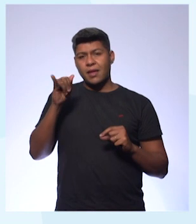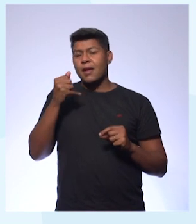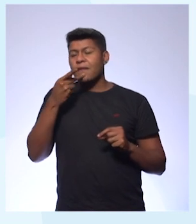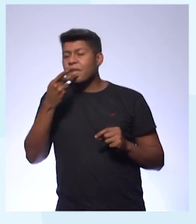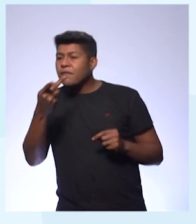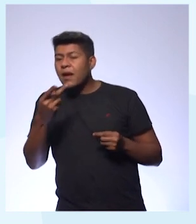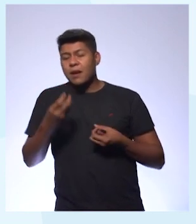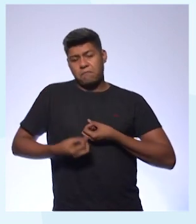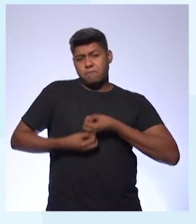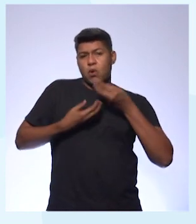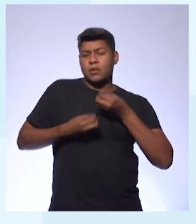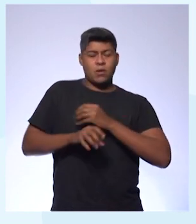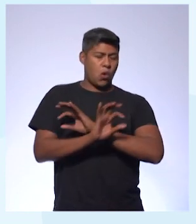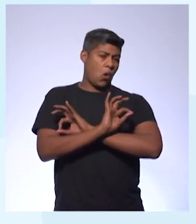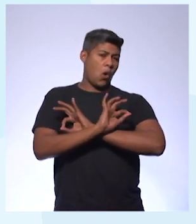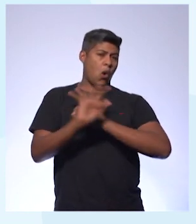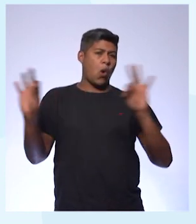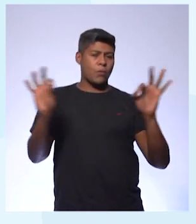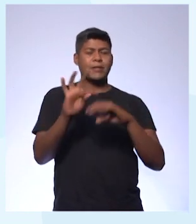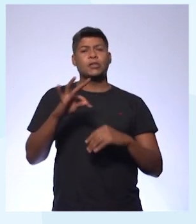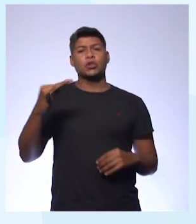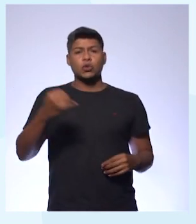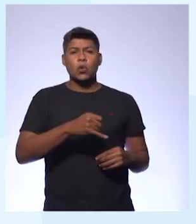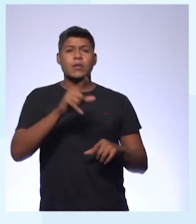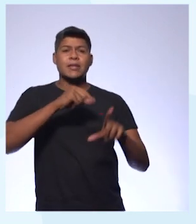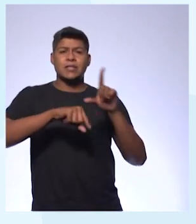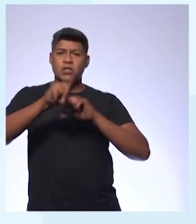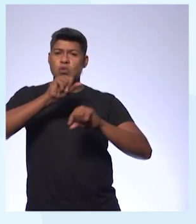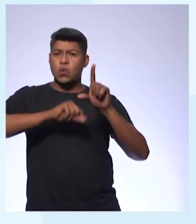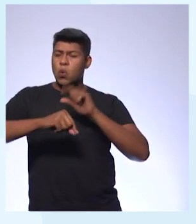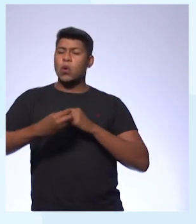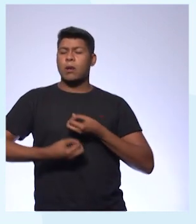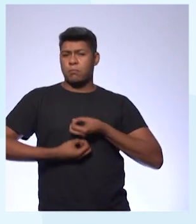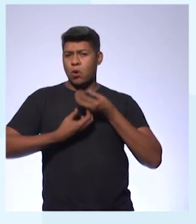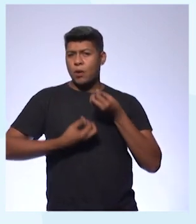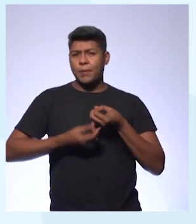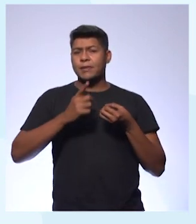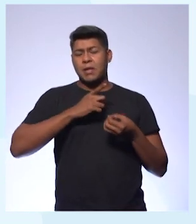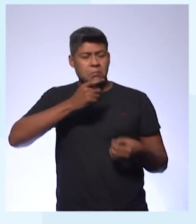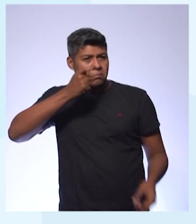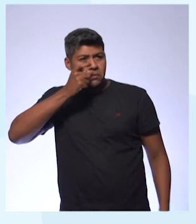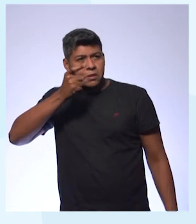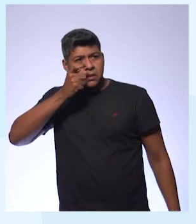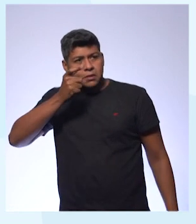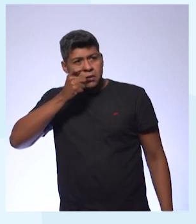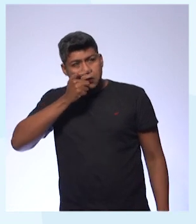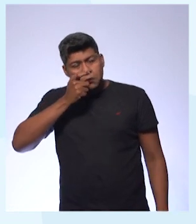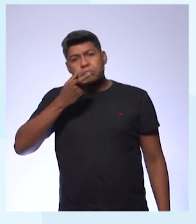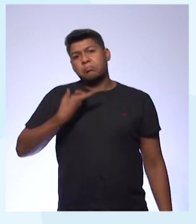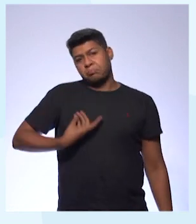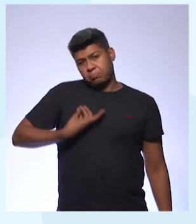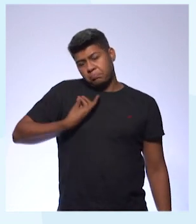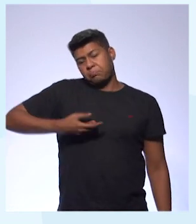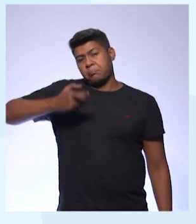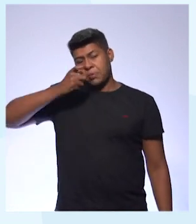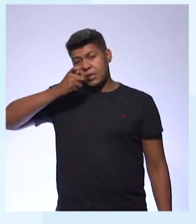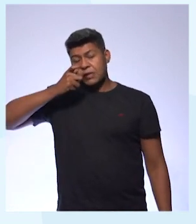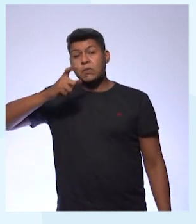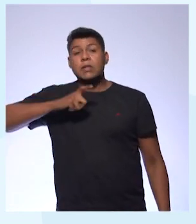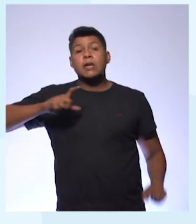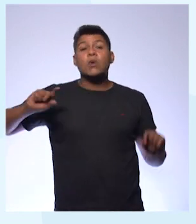que é uma poetisa de mão cheia. Toda escolha que o poeta faz tem uma intenção. E nessa intenção